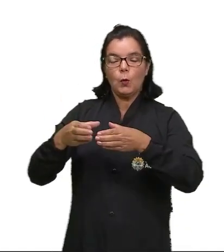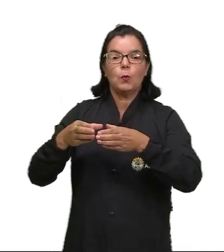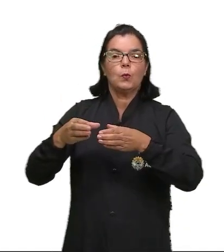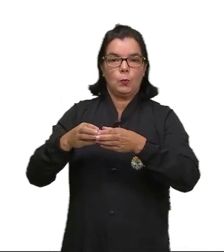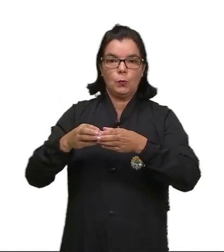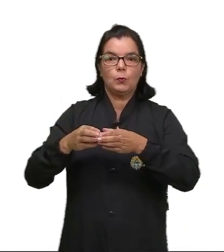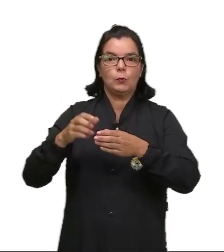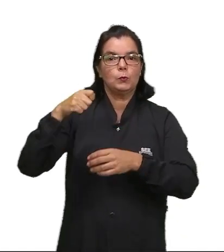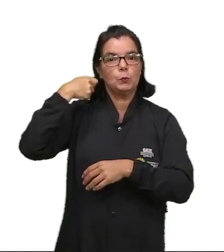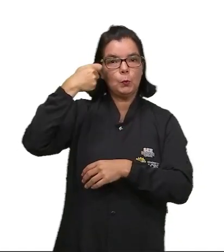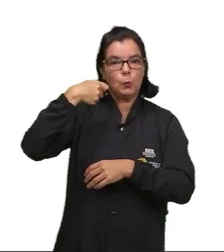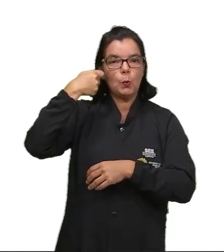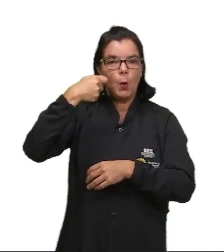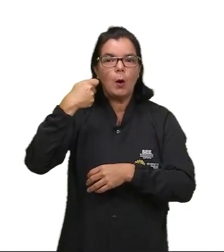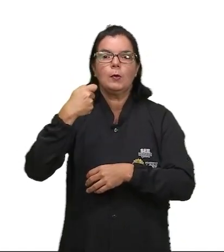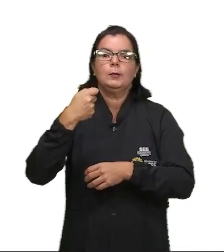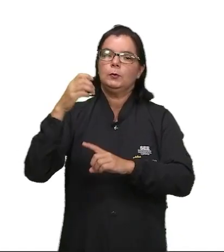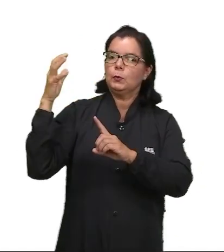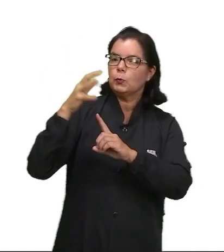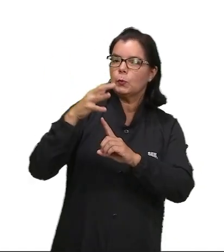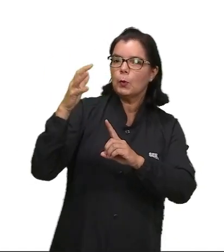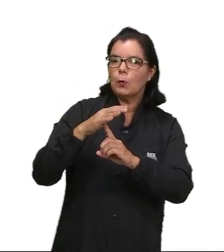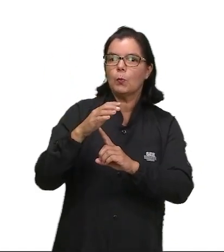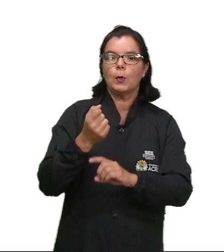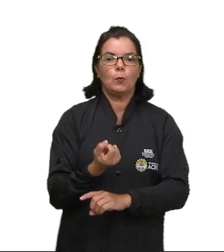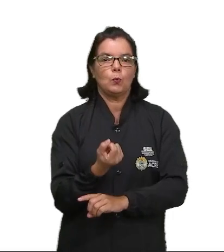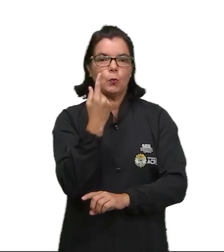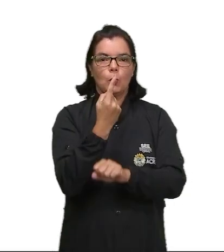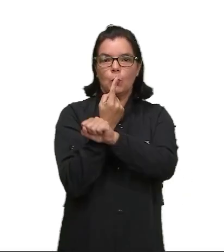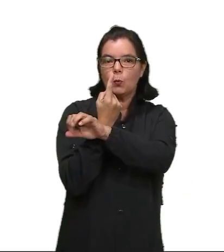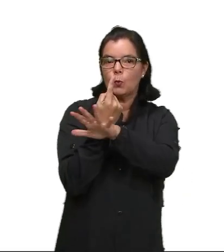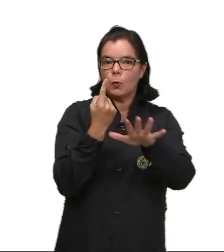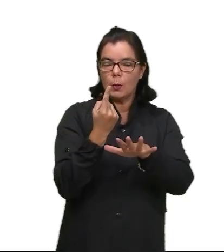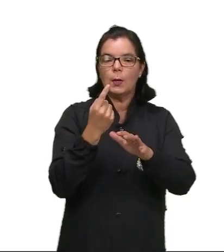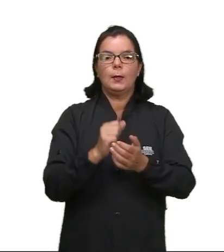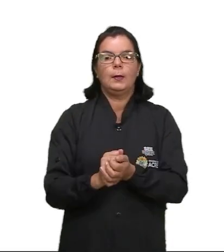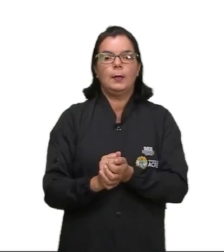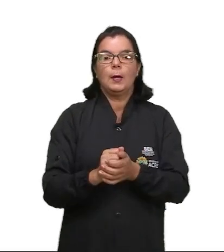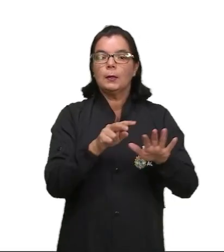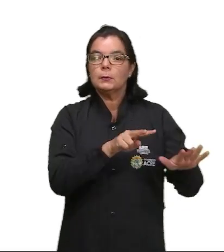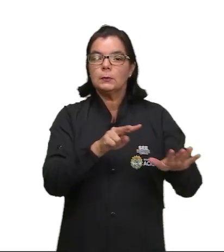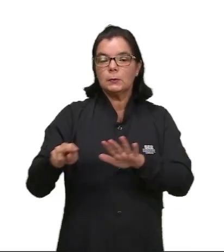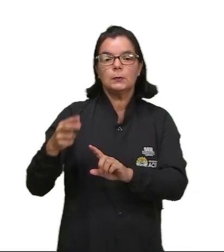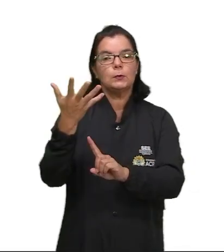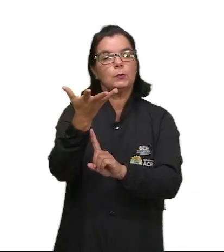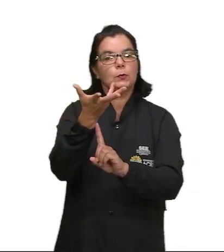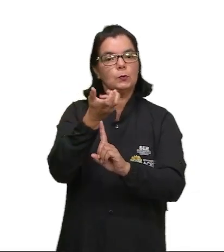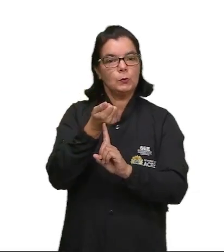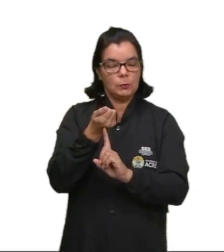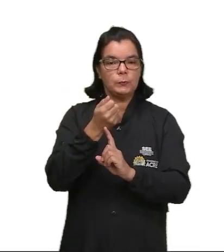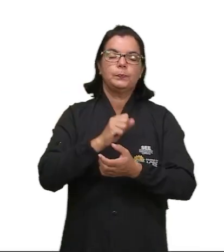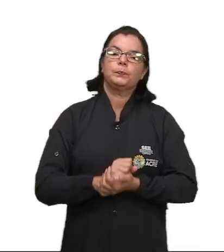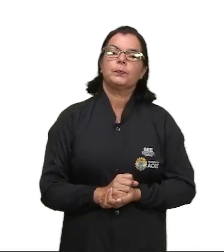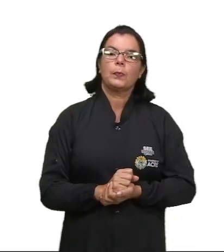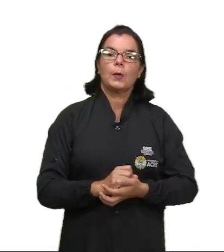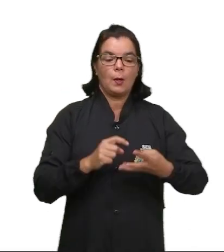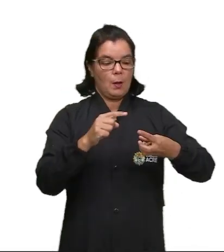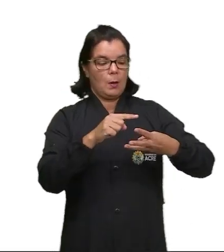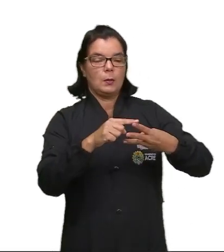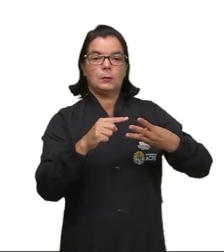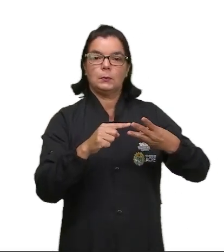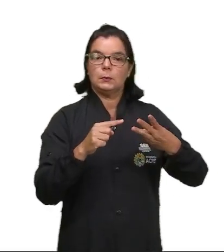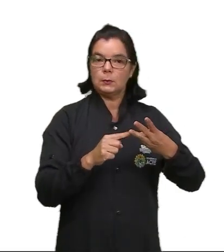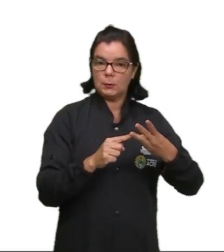artistas influenciado pelas vanguardas, a Semana de Arte Moderna. Pessoal, as três gerações